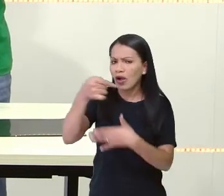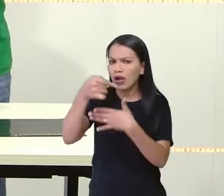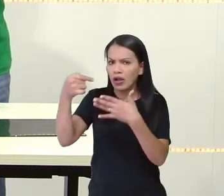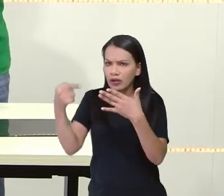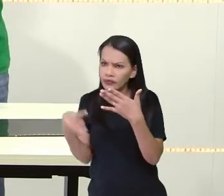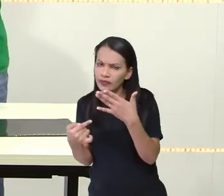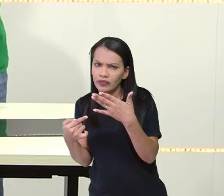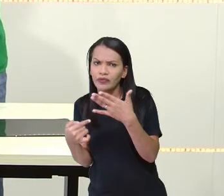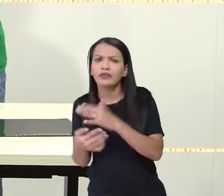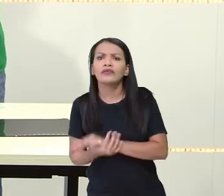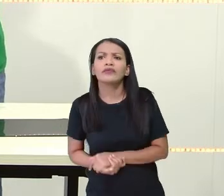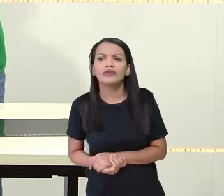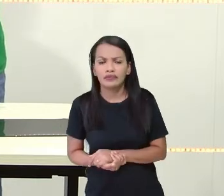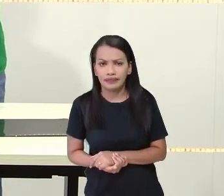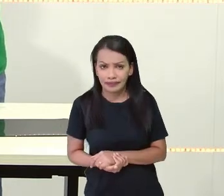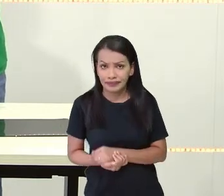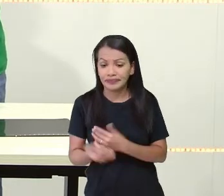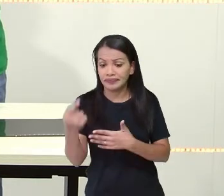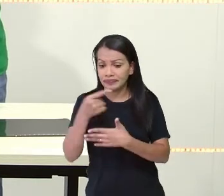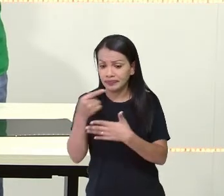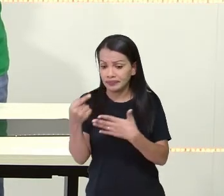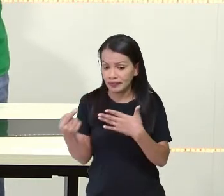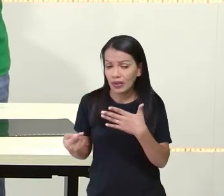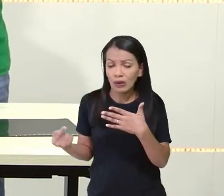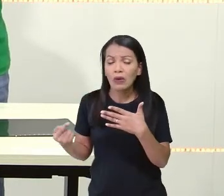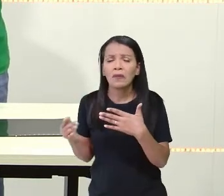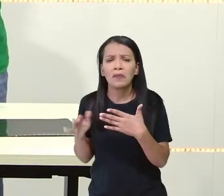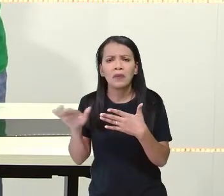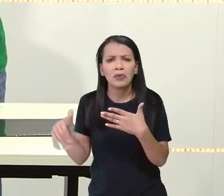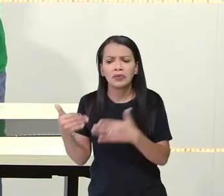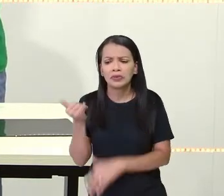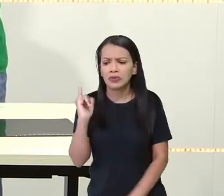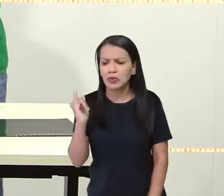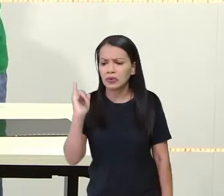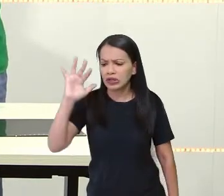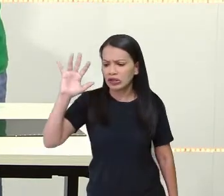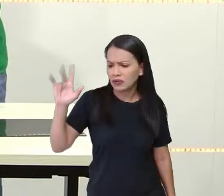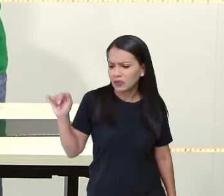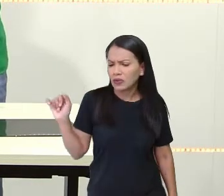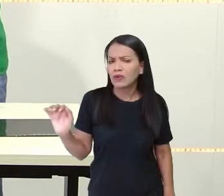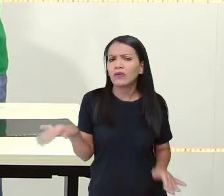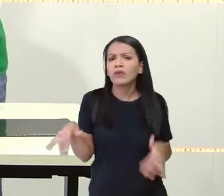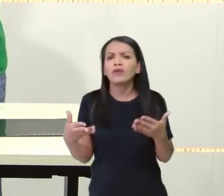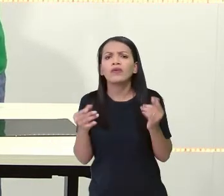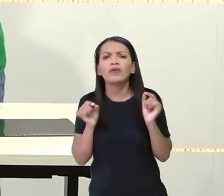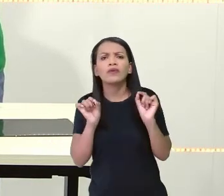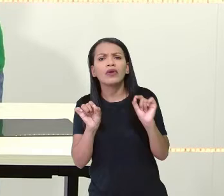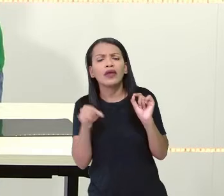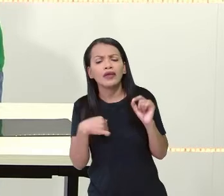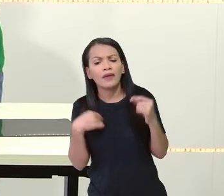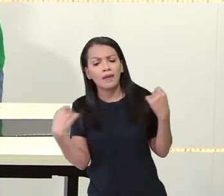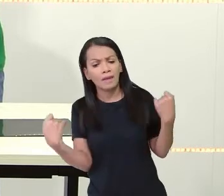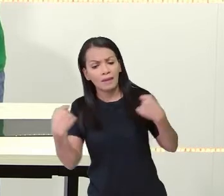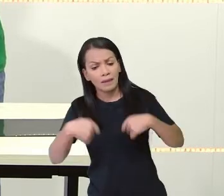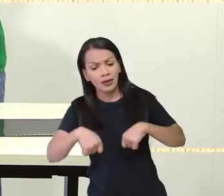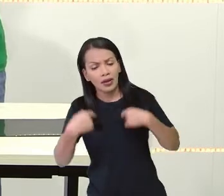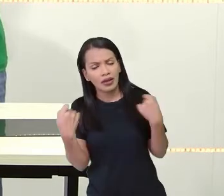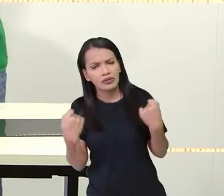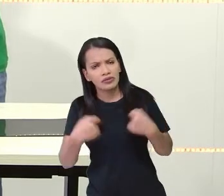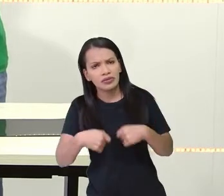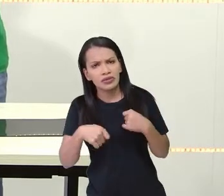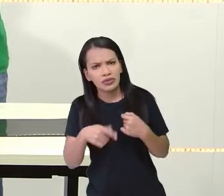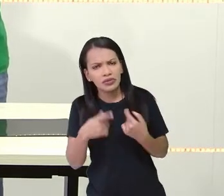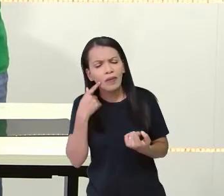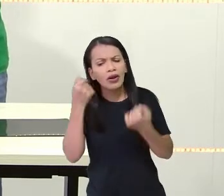um conto, do conto africano, né? Que é o que eu vou trazer agora. Quais são os elementos? O que é que eu preciso, não é?